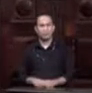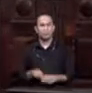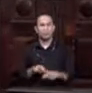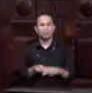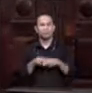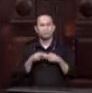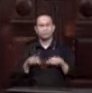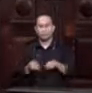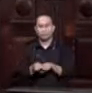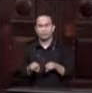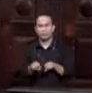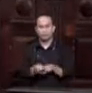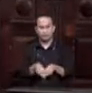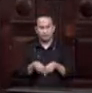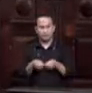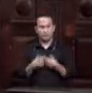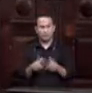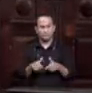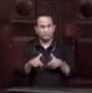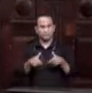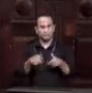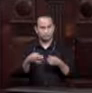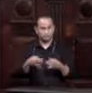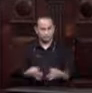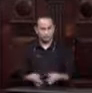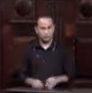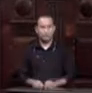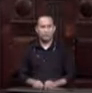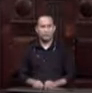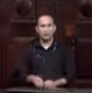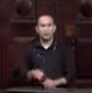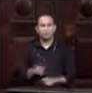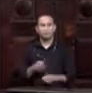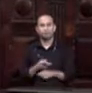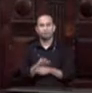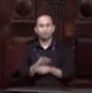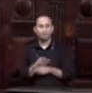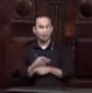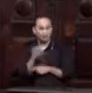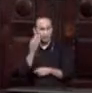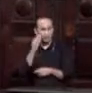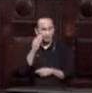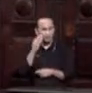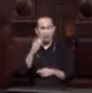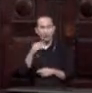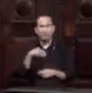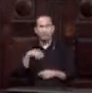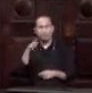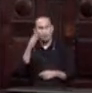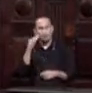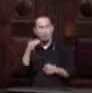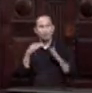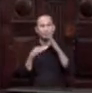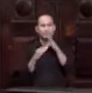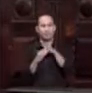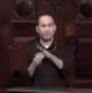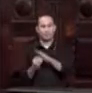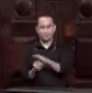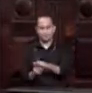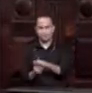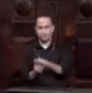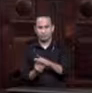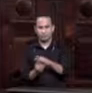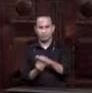forma também cordial, democrática, buscando ouvir as bancadas, sabendo das limitações, muitas das